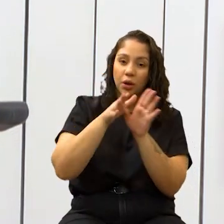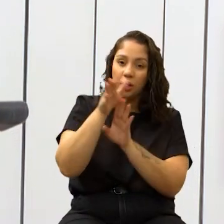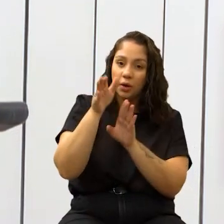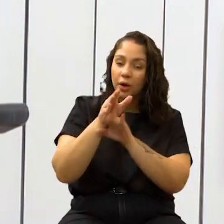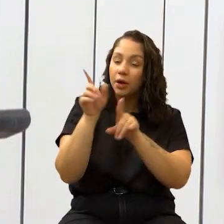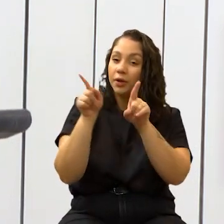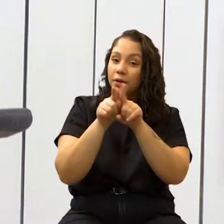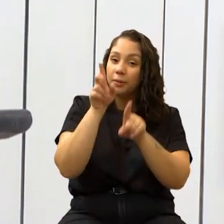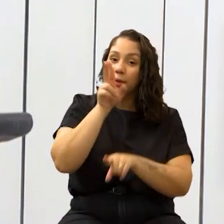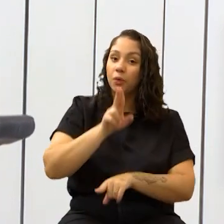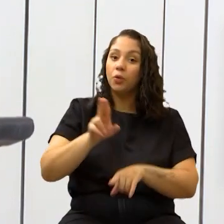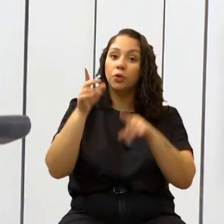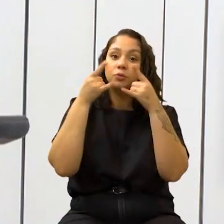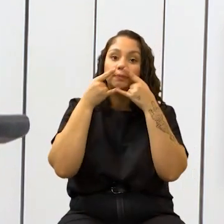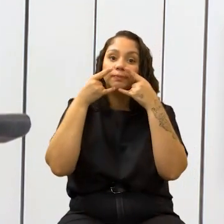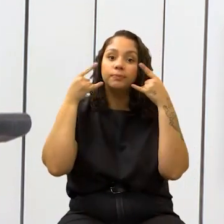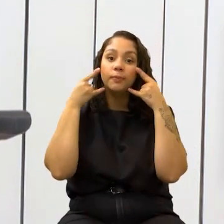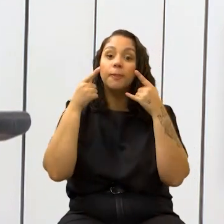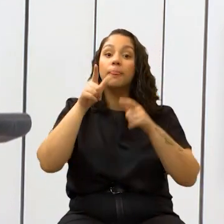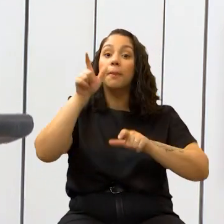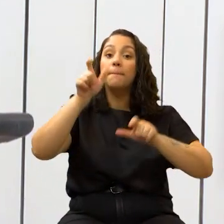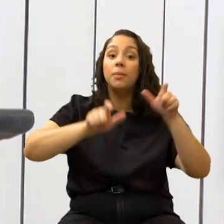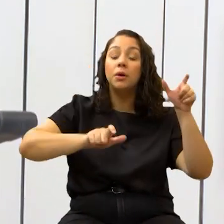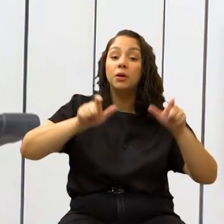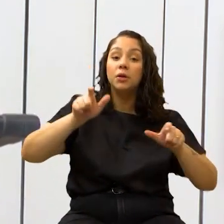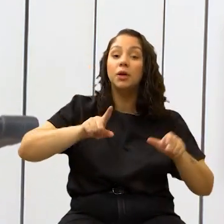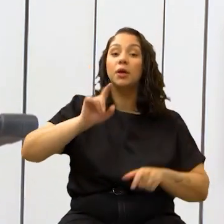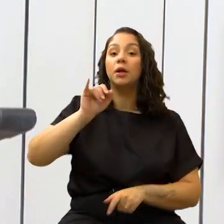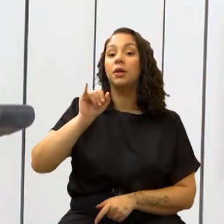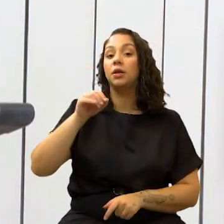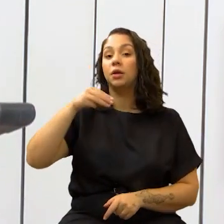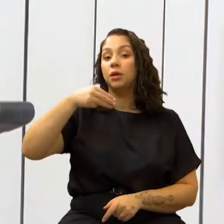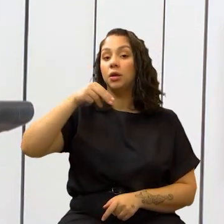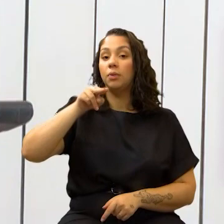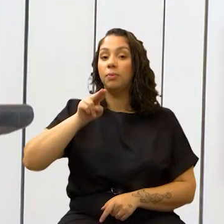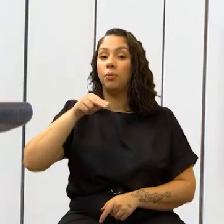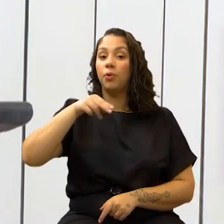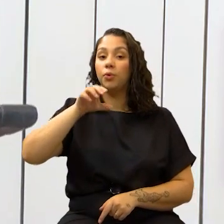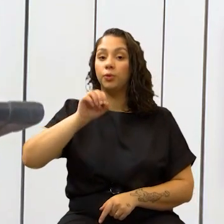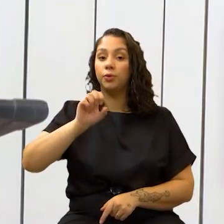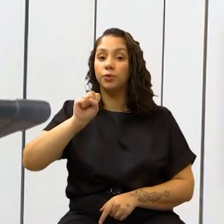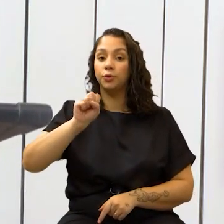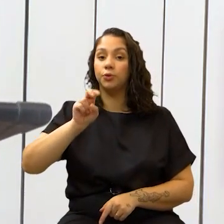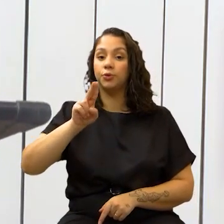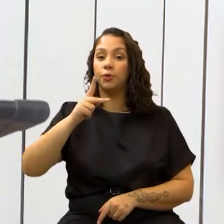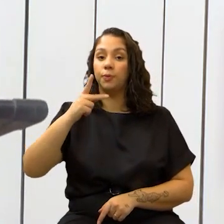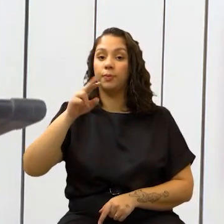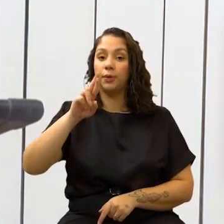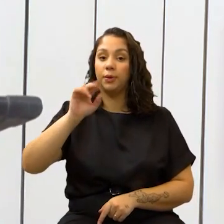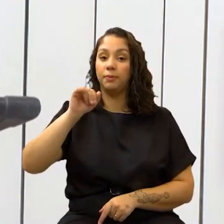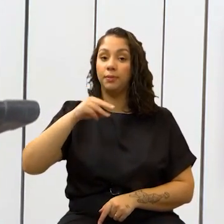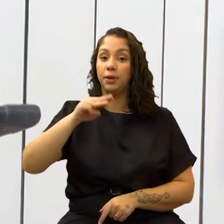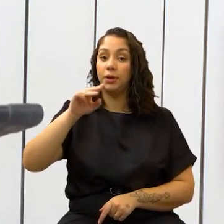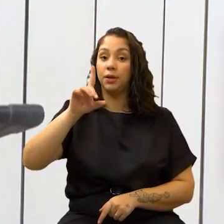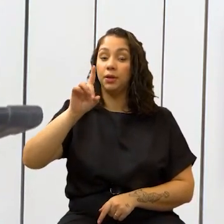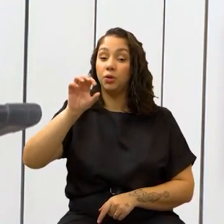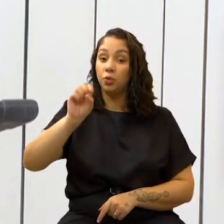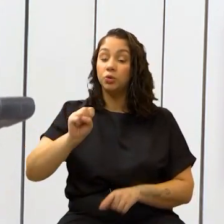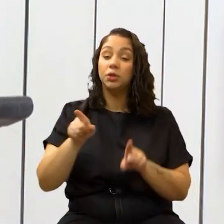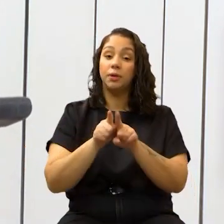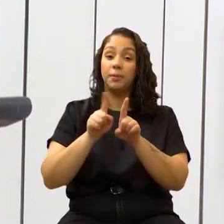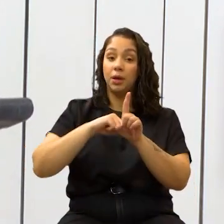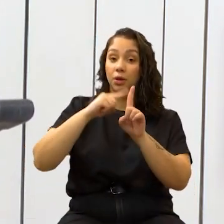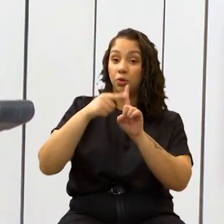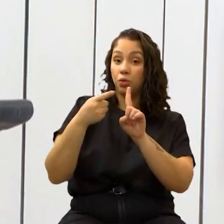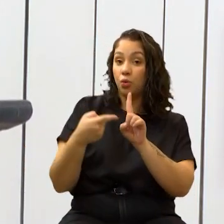também recomenda o uso da proteção facial por pessoas imunossuprimidas, gestantes, idosas,